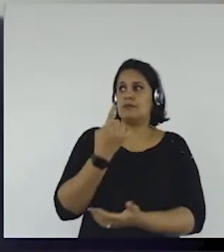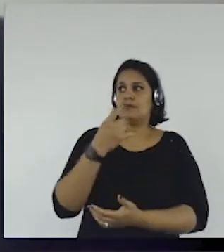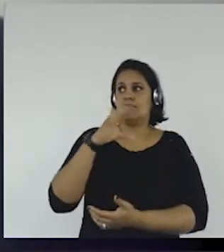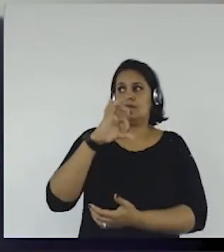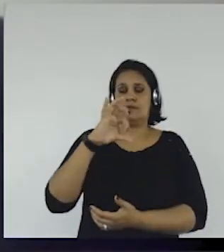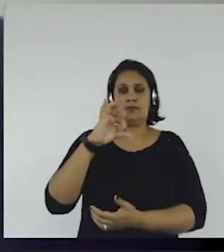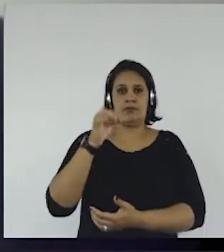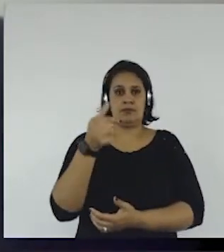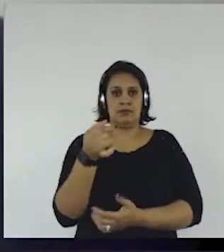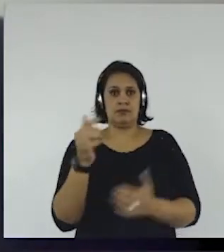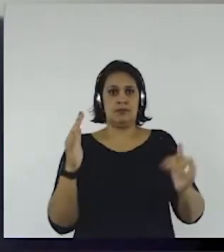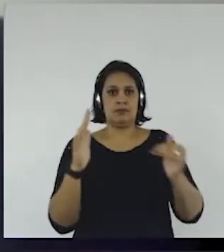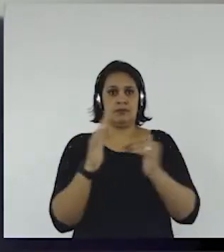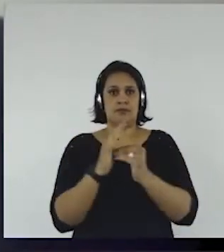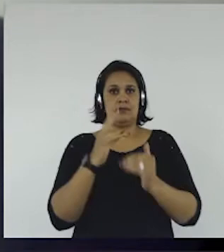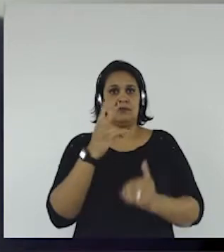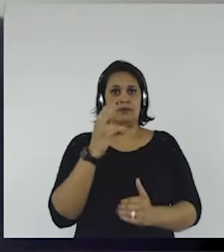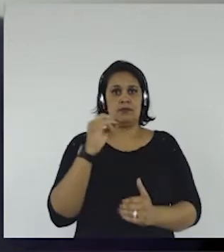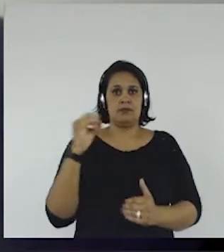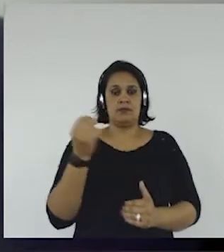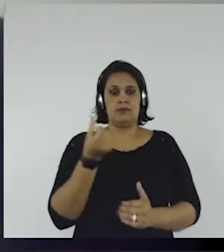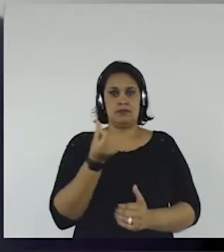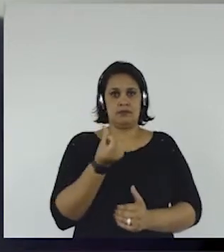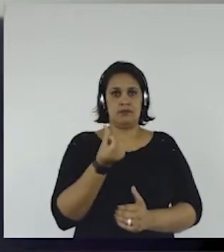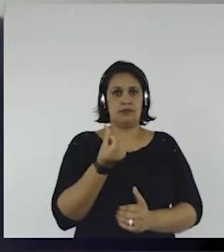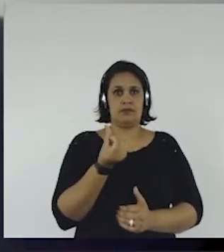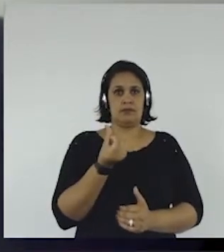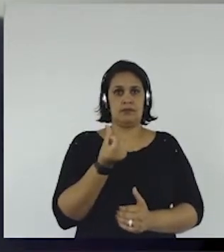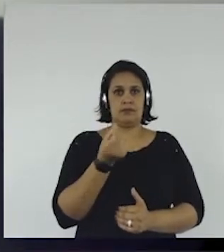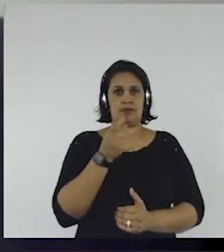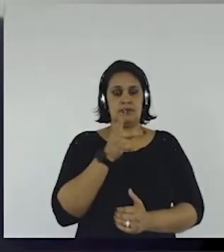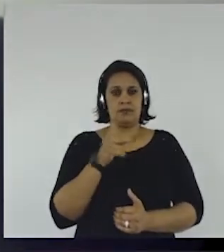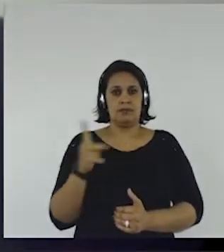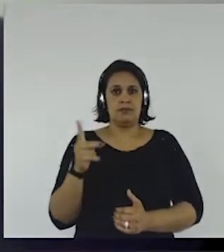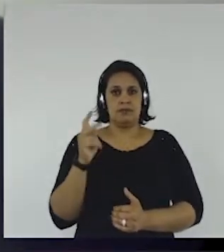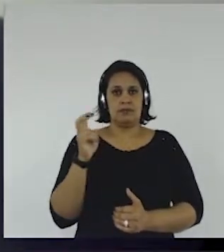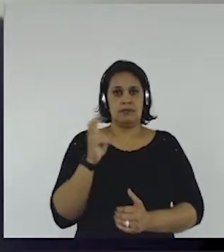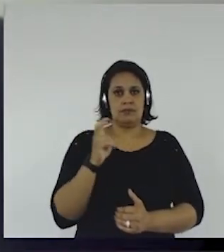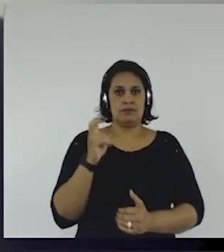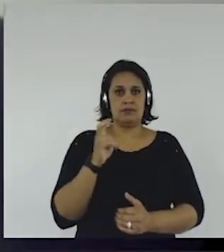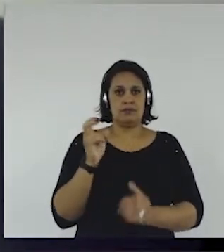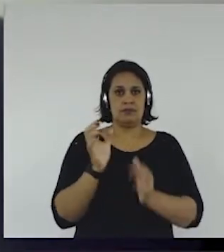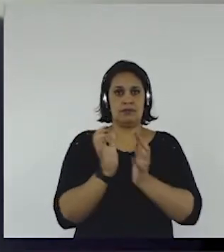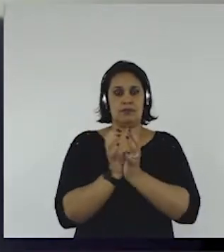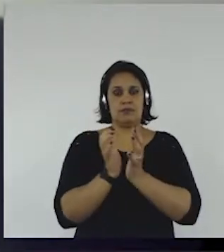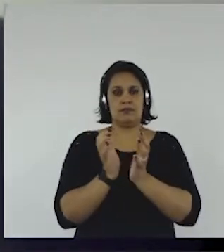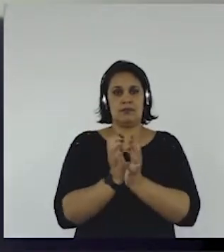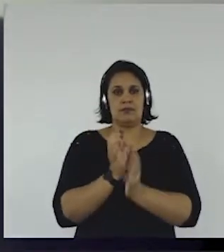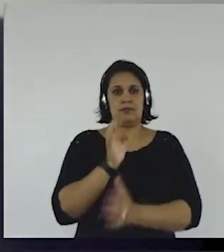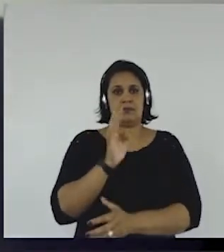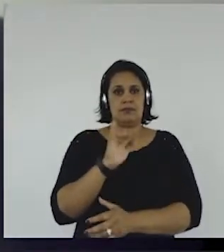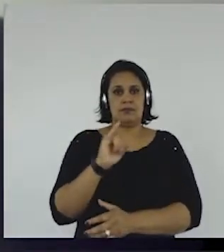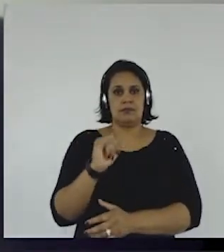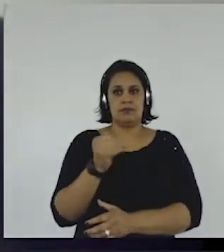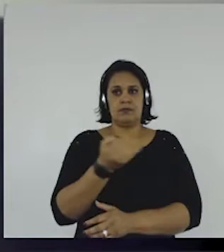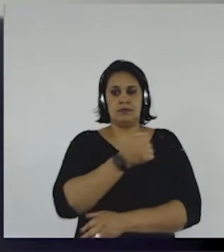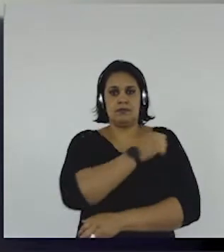2006. Presidente do 5º Grupo de Câmaras Cíveis do Tribunal de Justiça do Estado do Rio de Janeiro